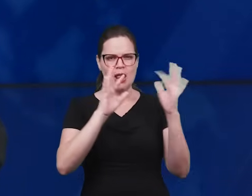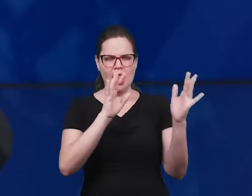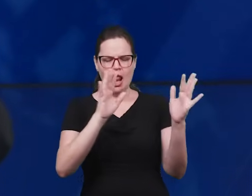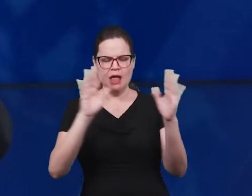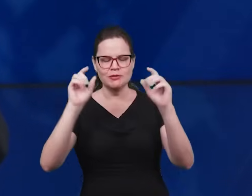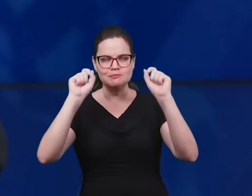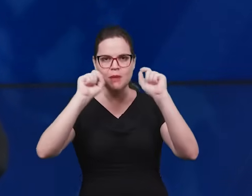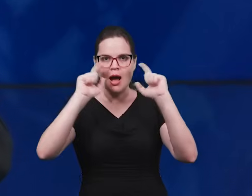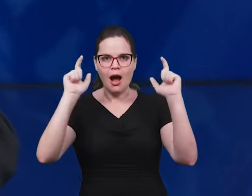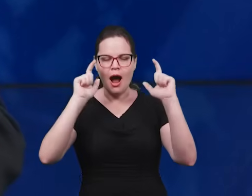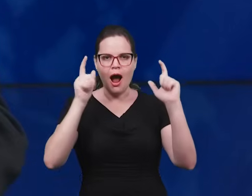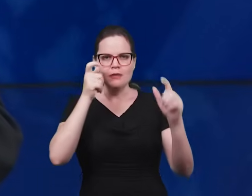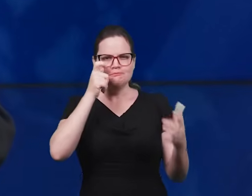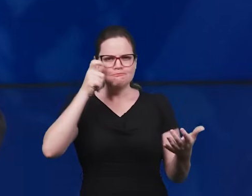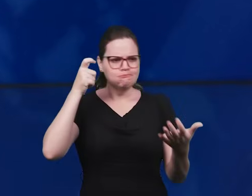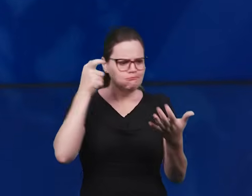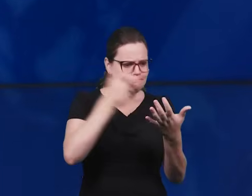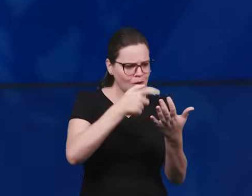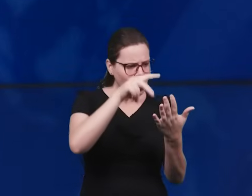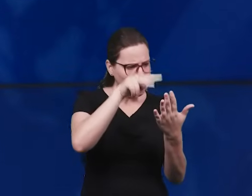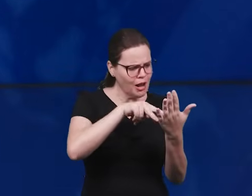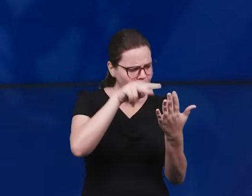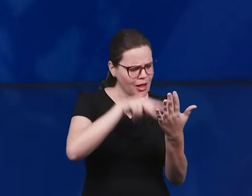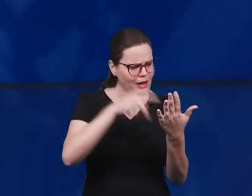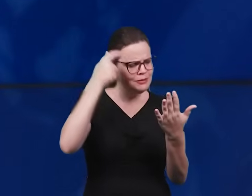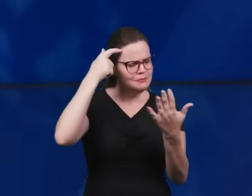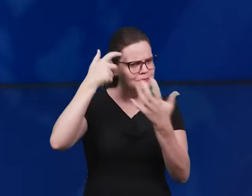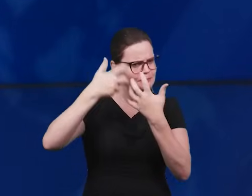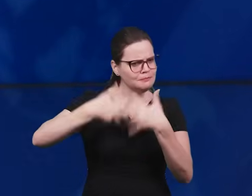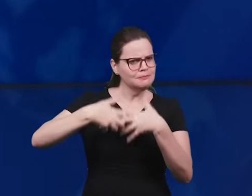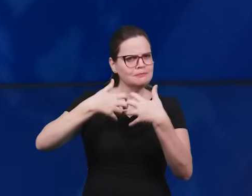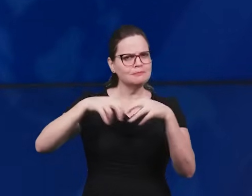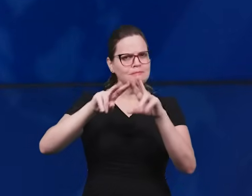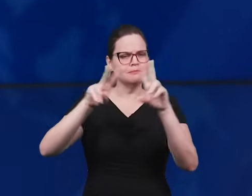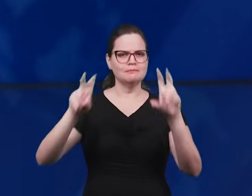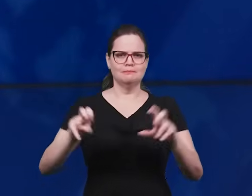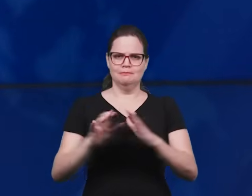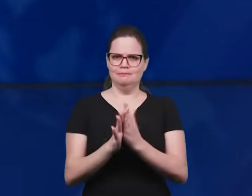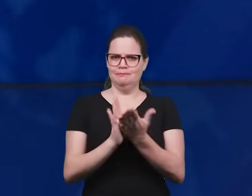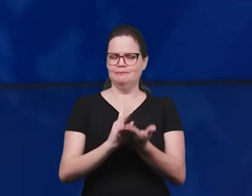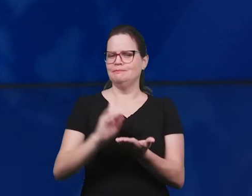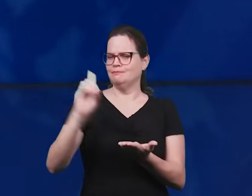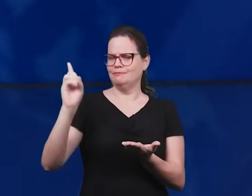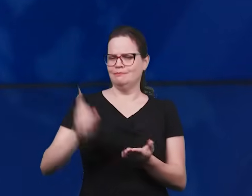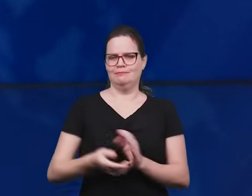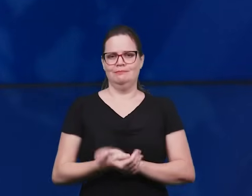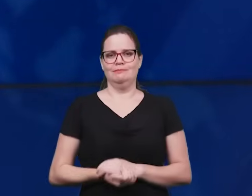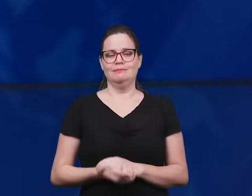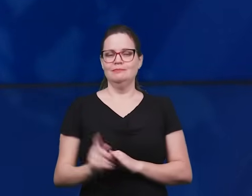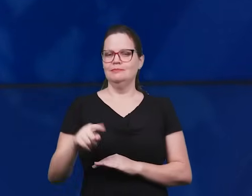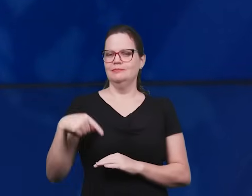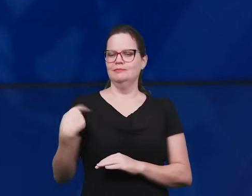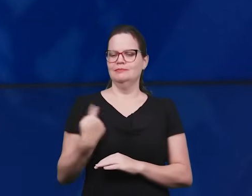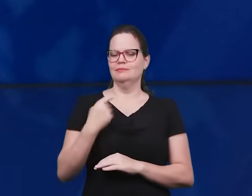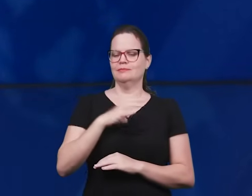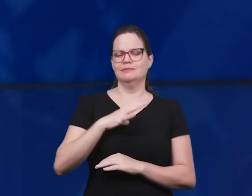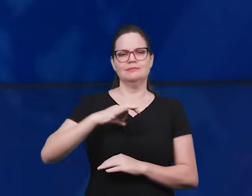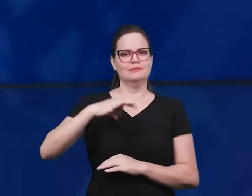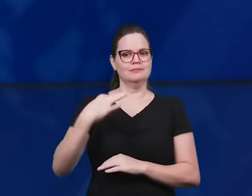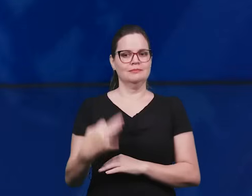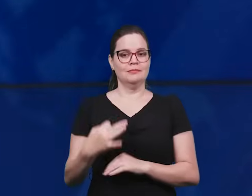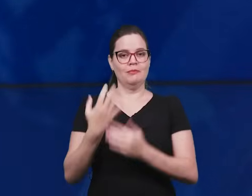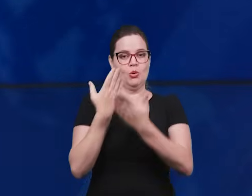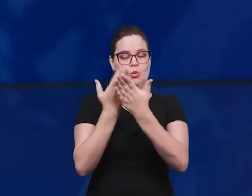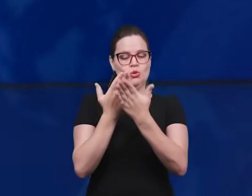interesse pela leitura e pela meditação da Palavra de Deus, a Bíblia. Estamos certos de que